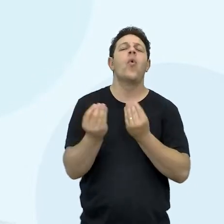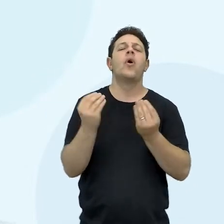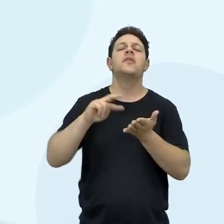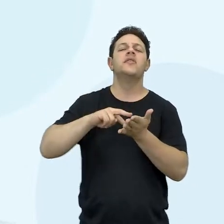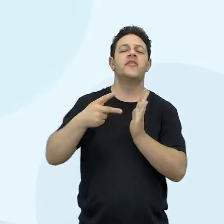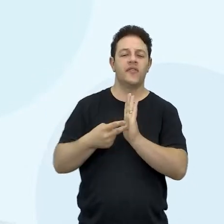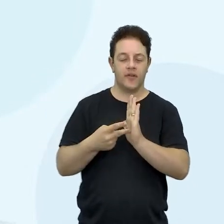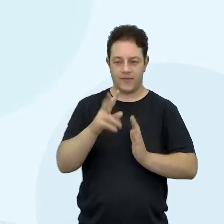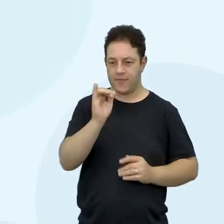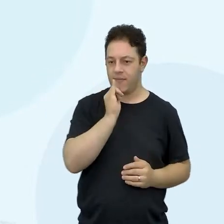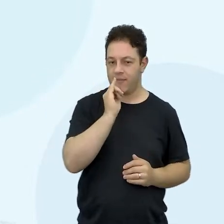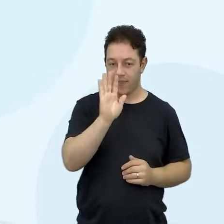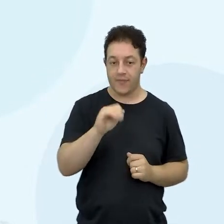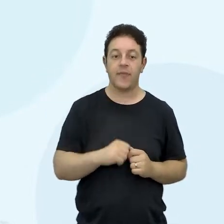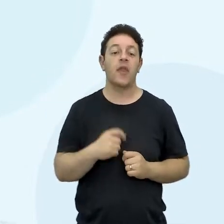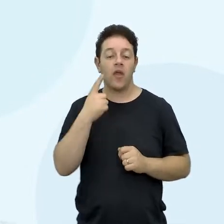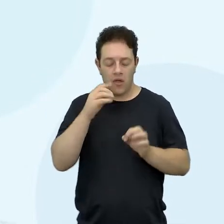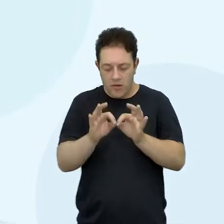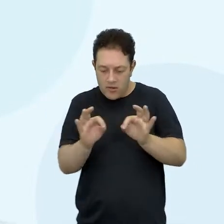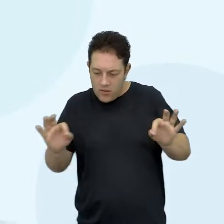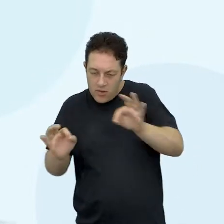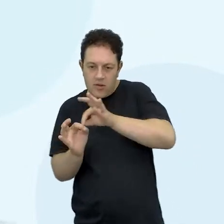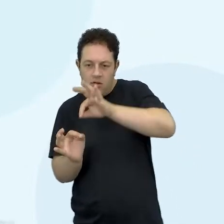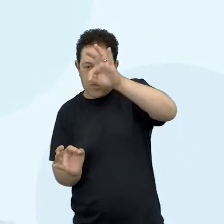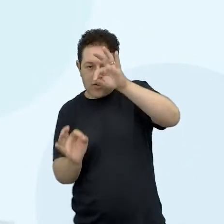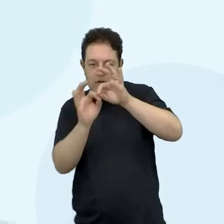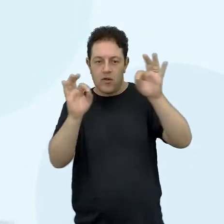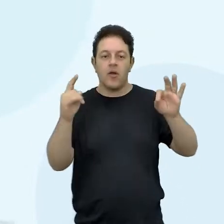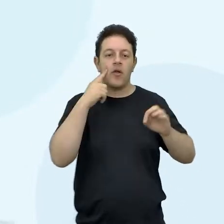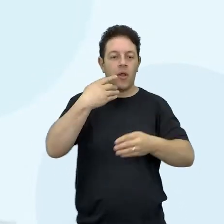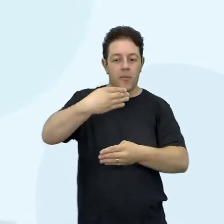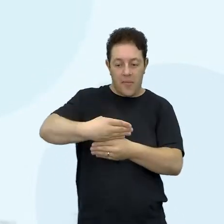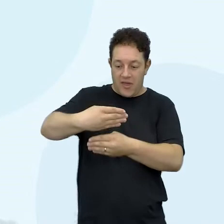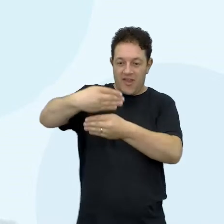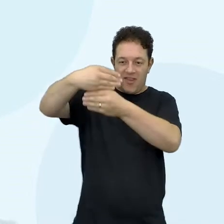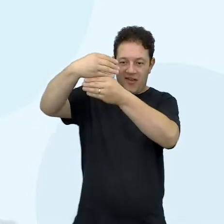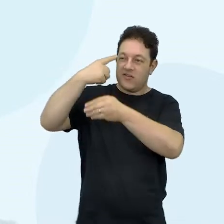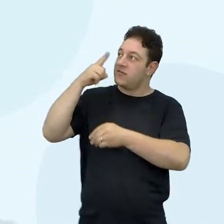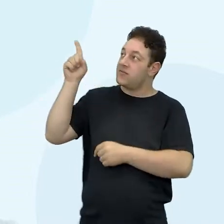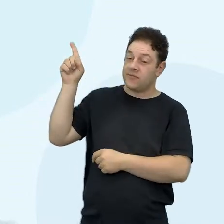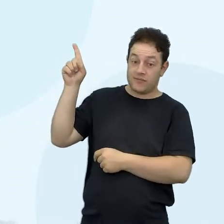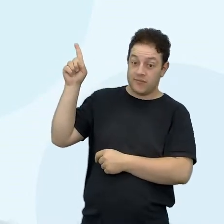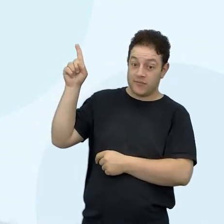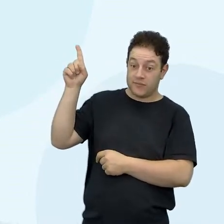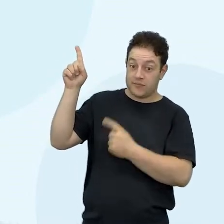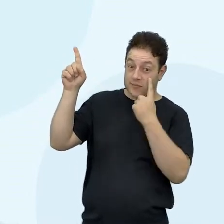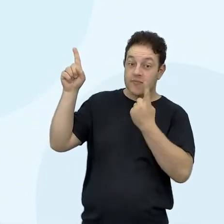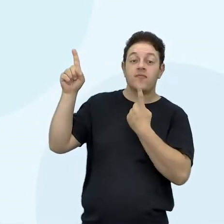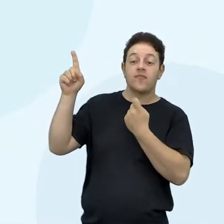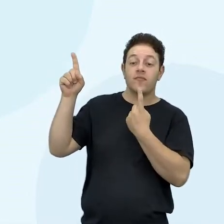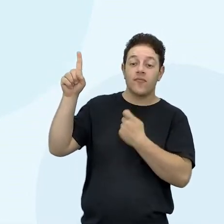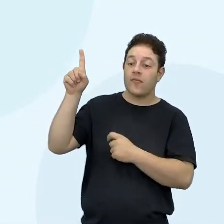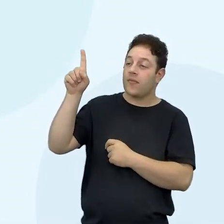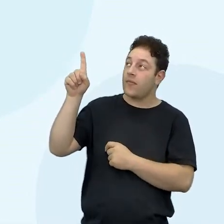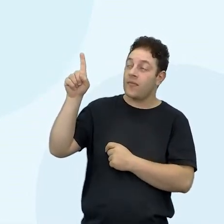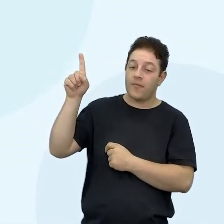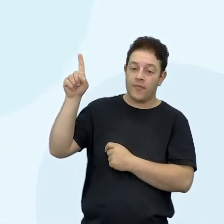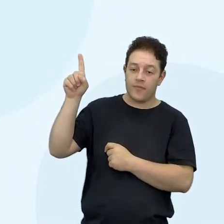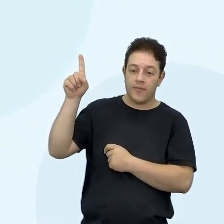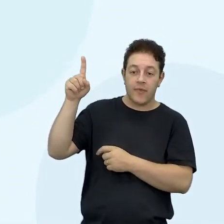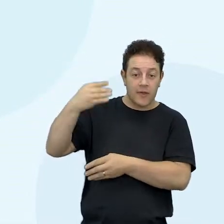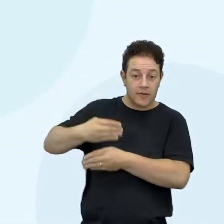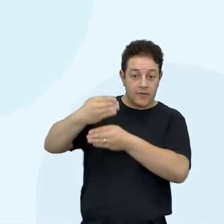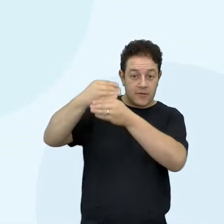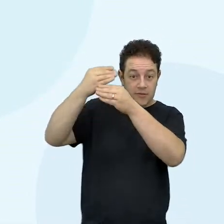se eu chegar aqui e medir essa parede aqui, ó, essa parede aqui, na